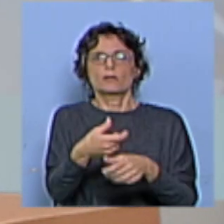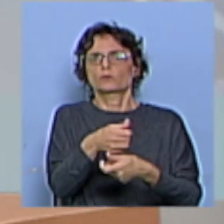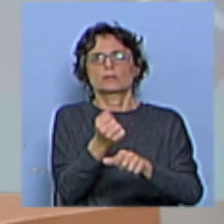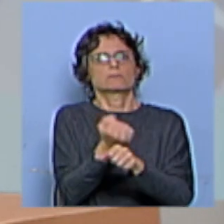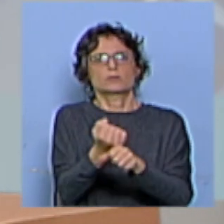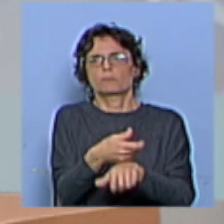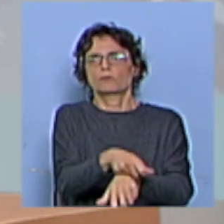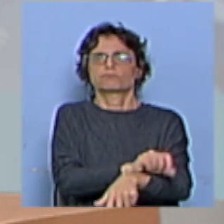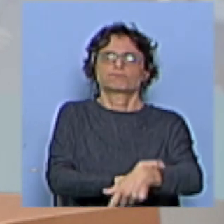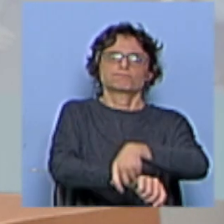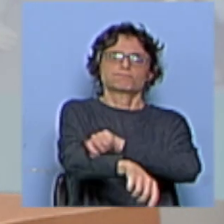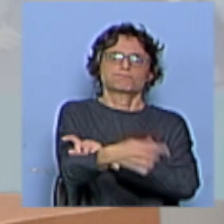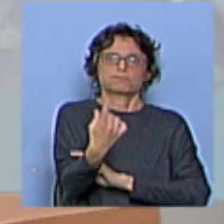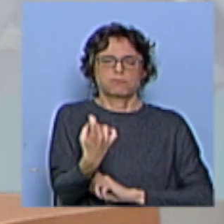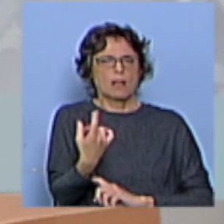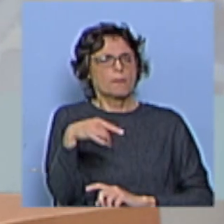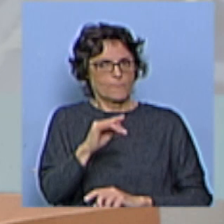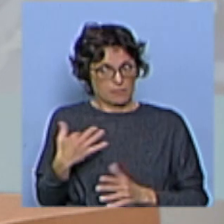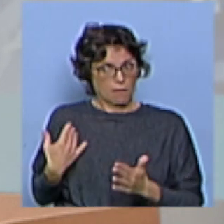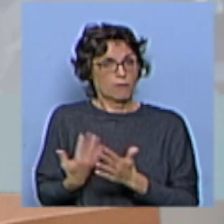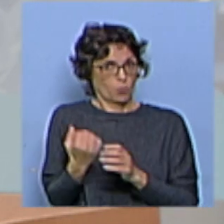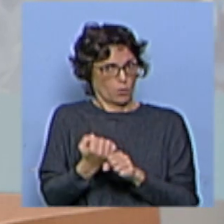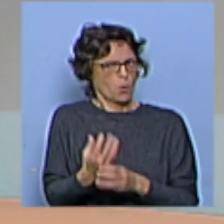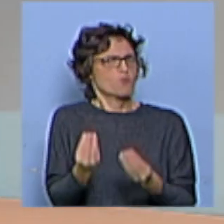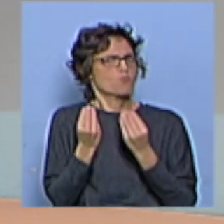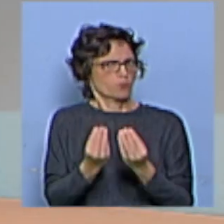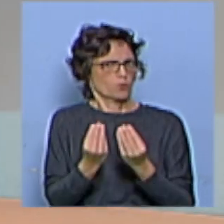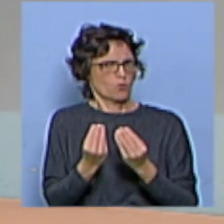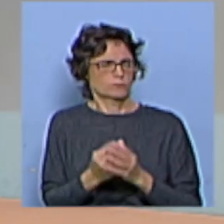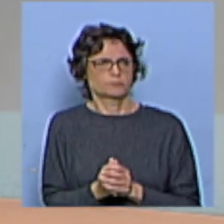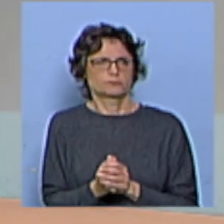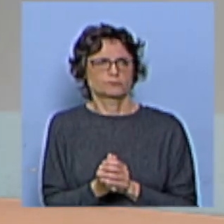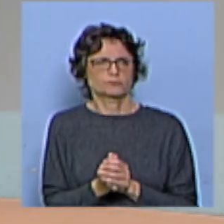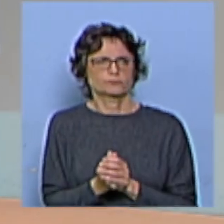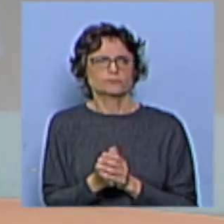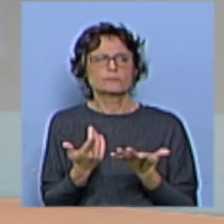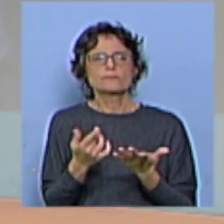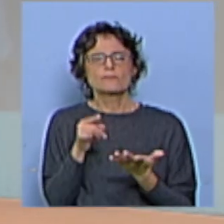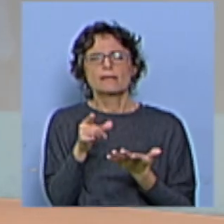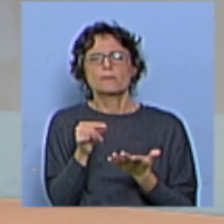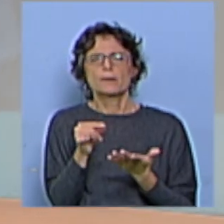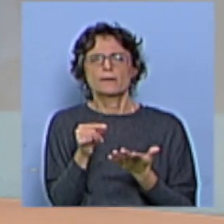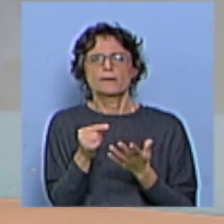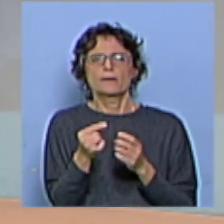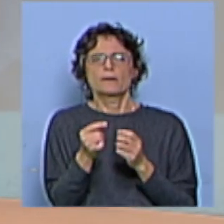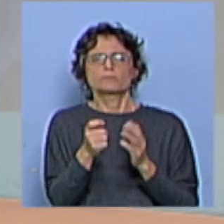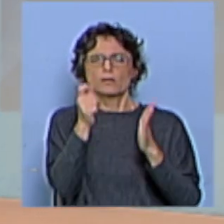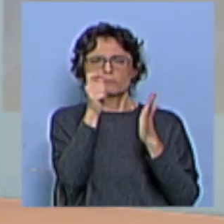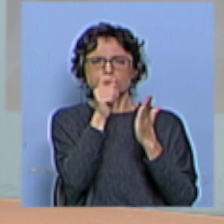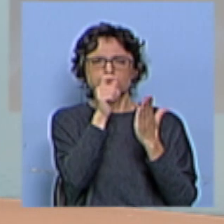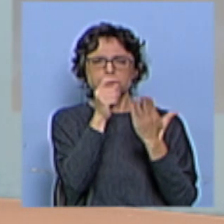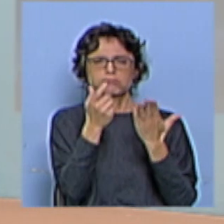fazer, mas é um trabalho muito sólido. E a questão da inventariação do património é algo que também se tem feito muito